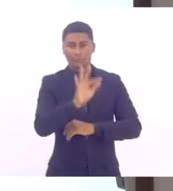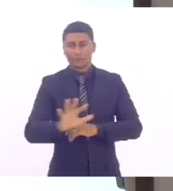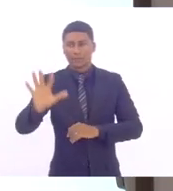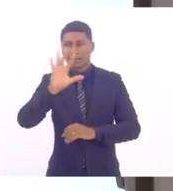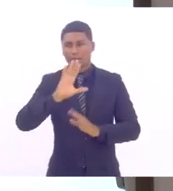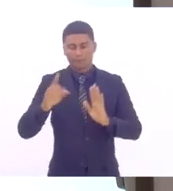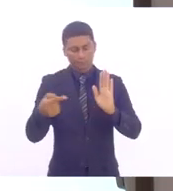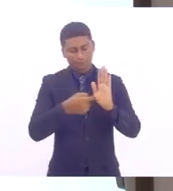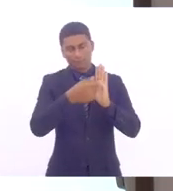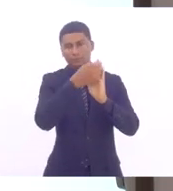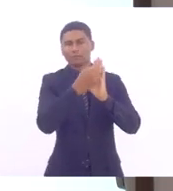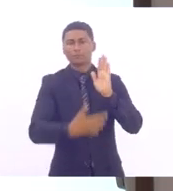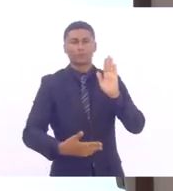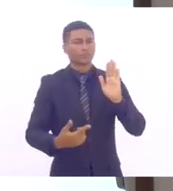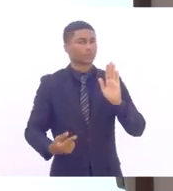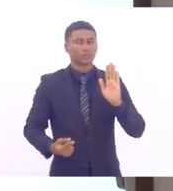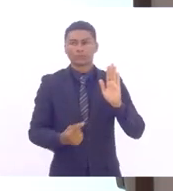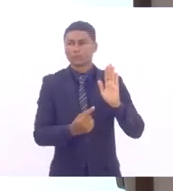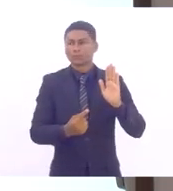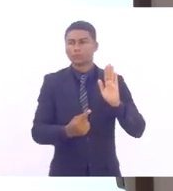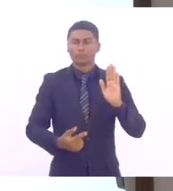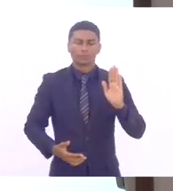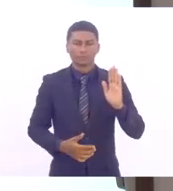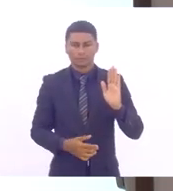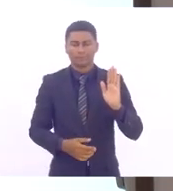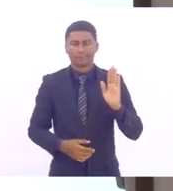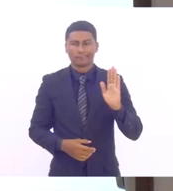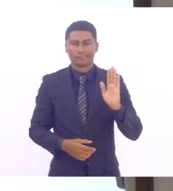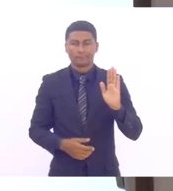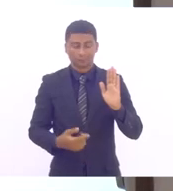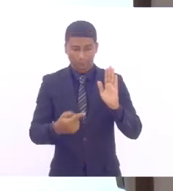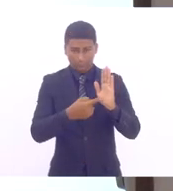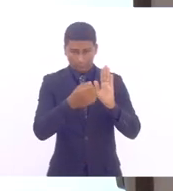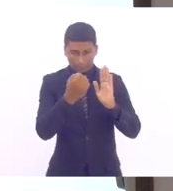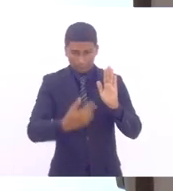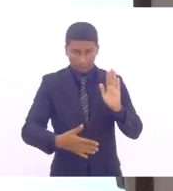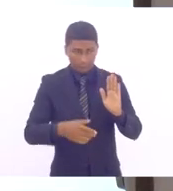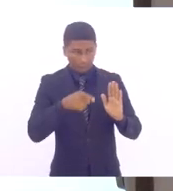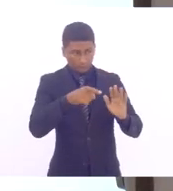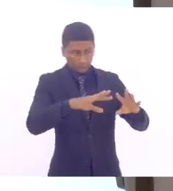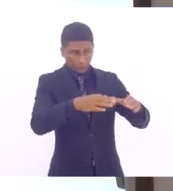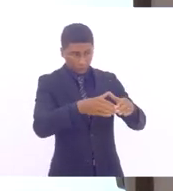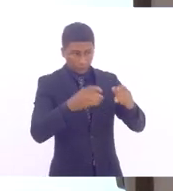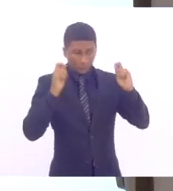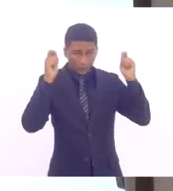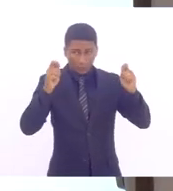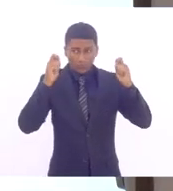né, a aplicação, ela diz lá que a torcida organizada